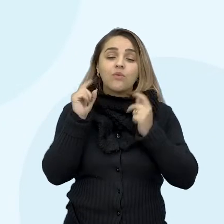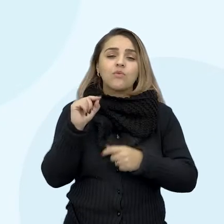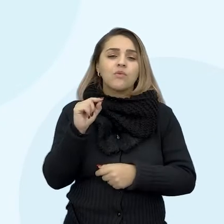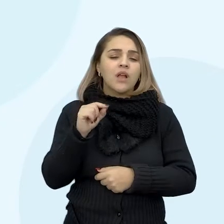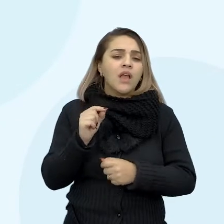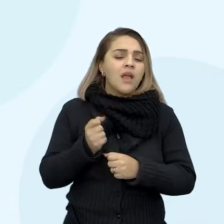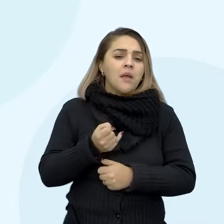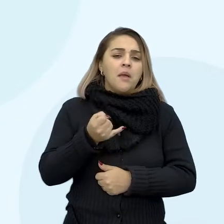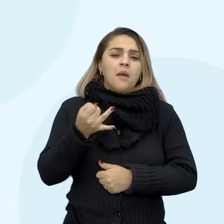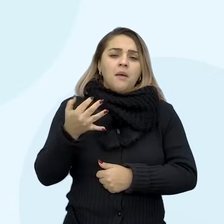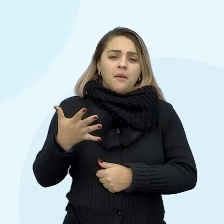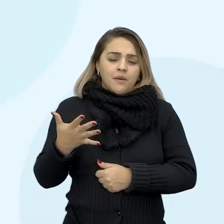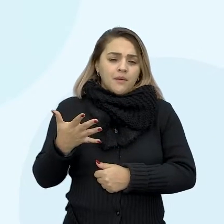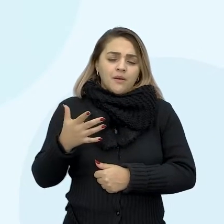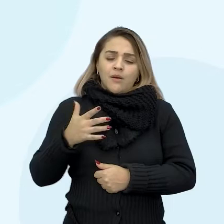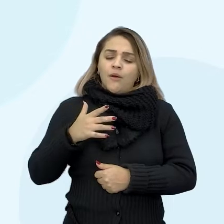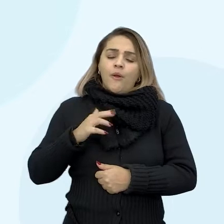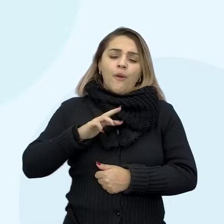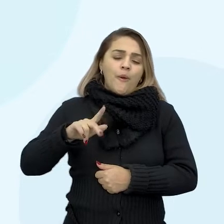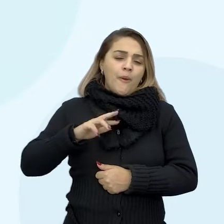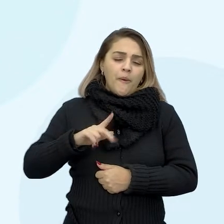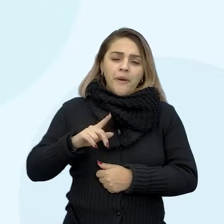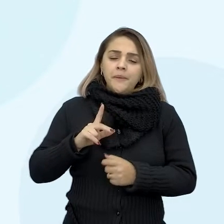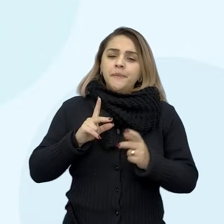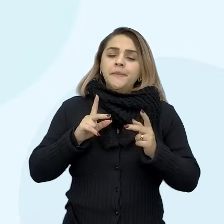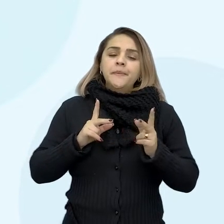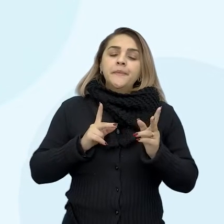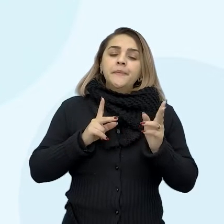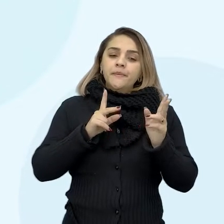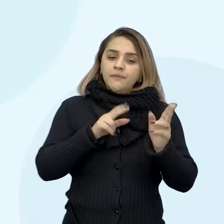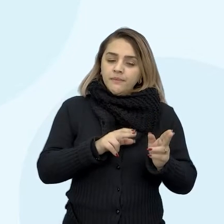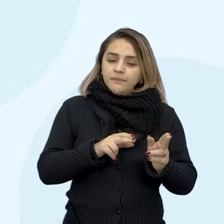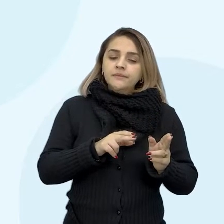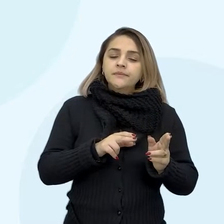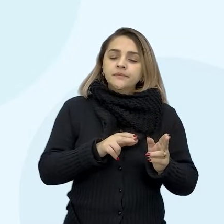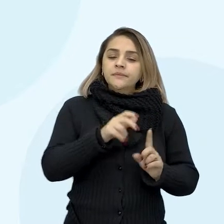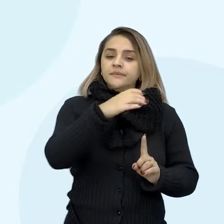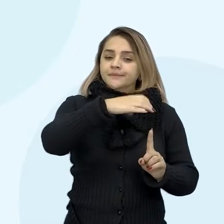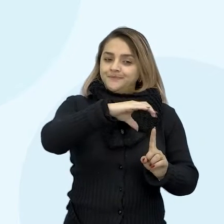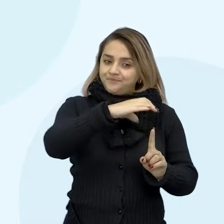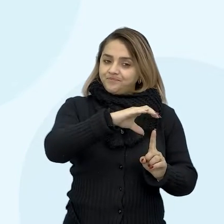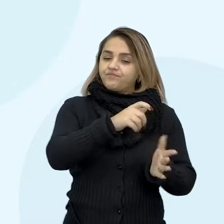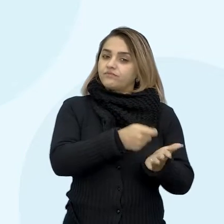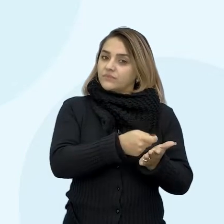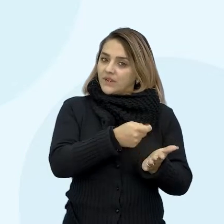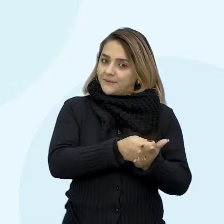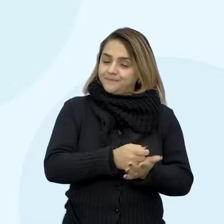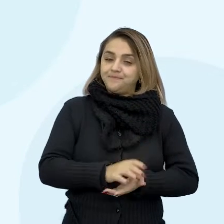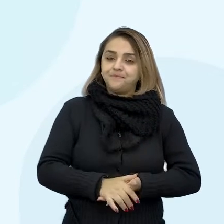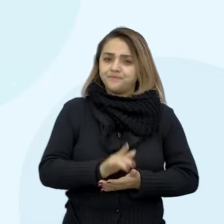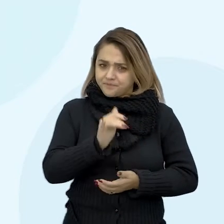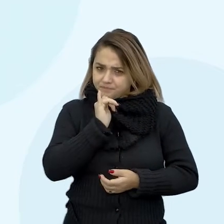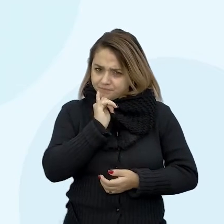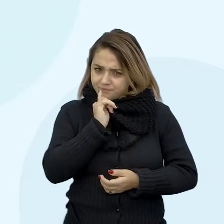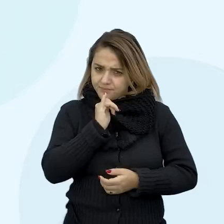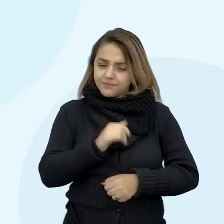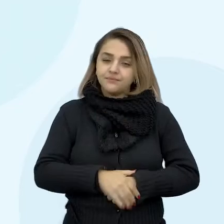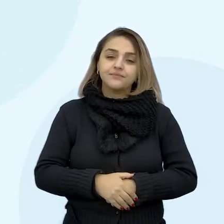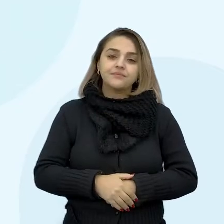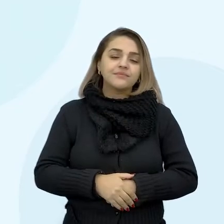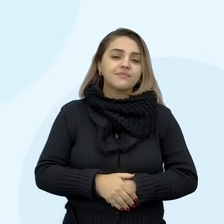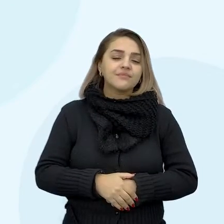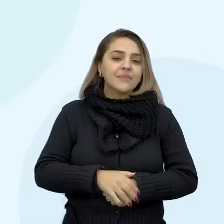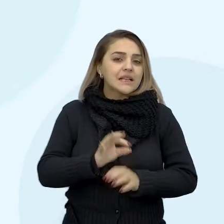deles não estão no padrão que o consumidor exige. Vou dar um exemplo